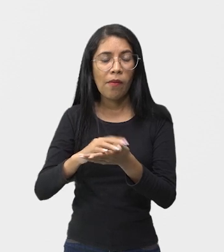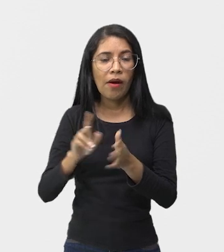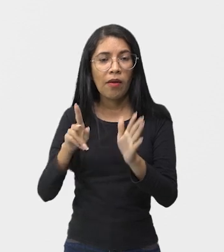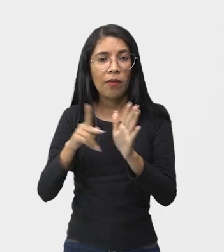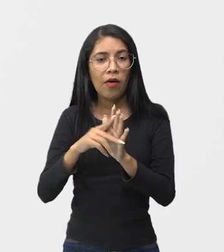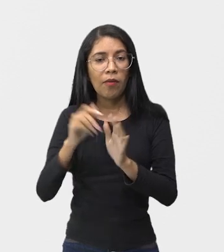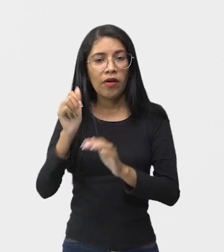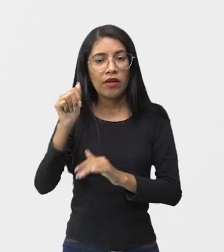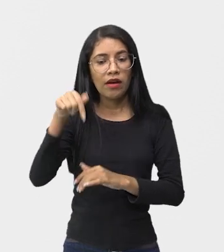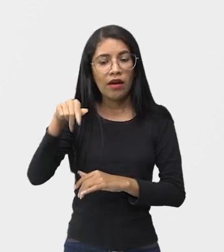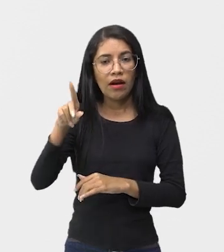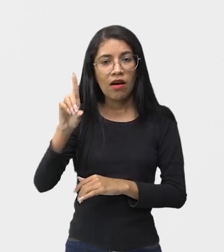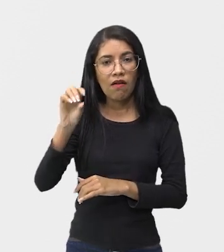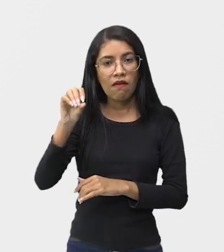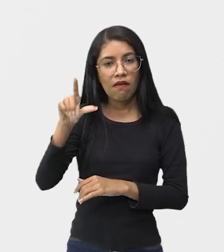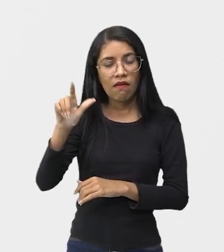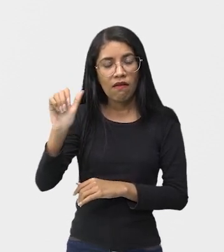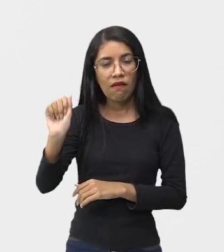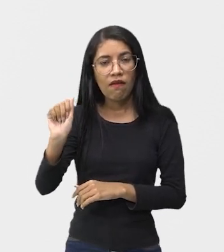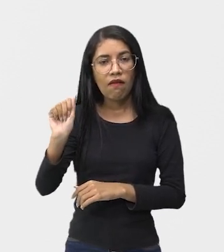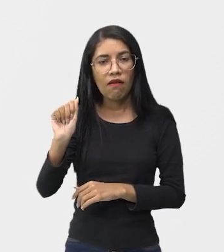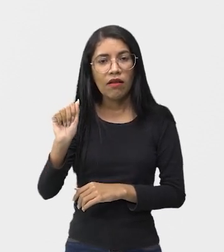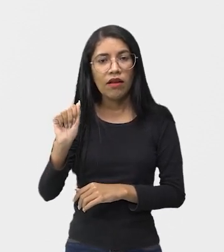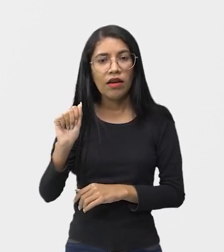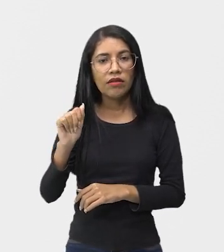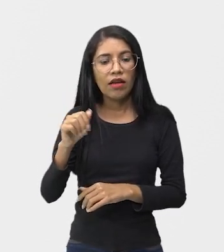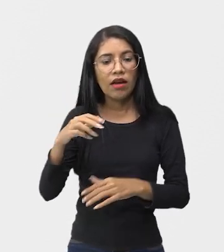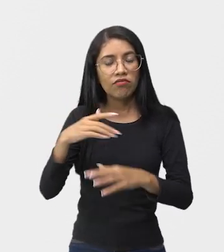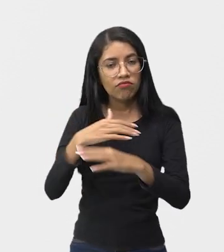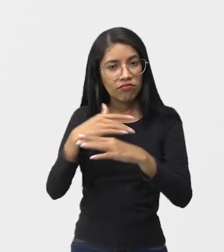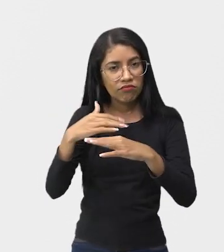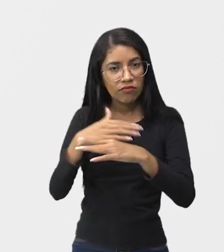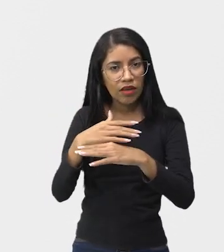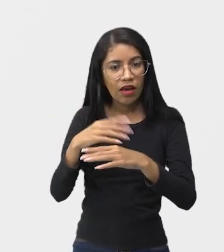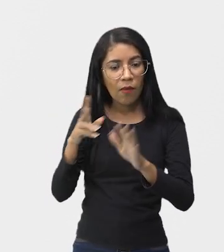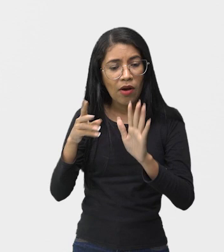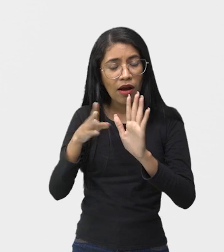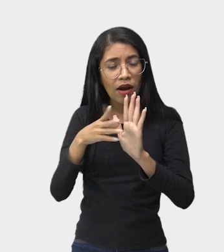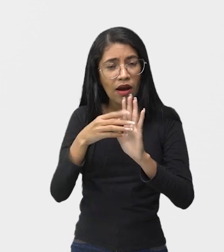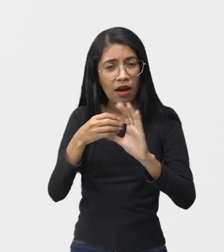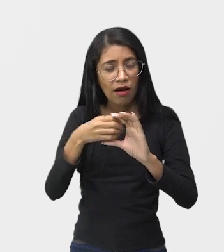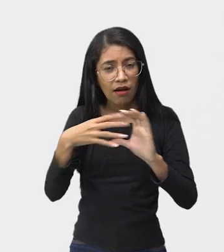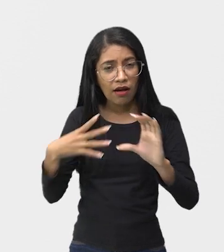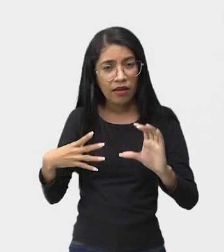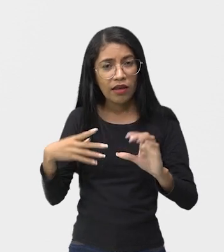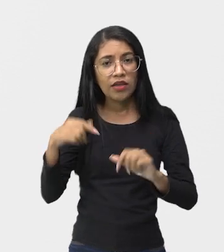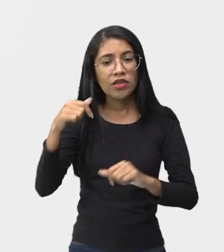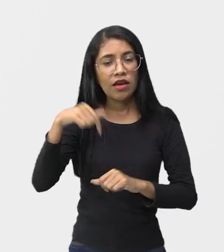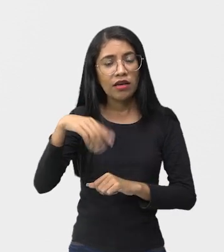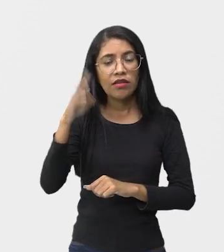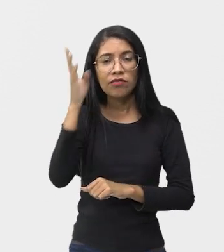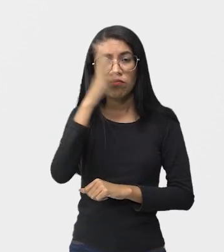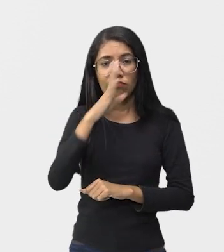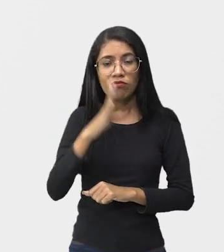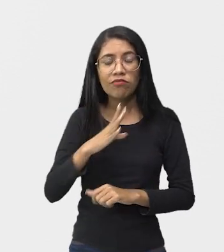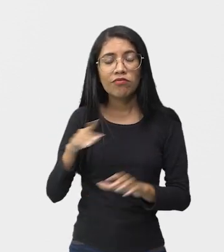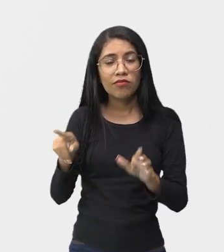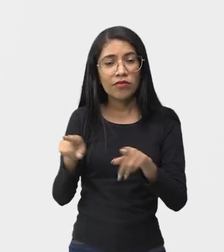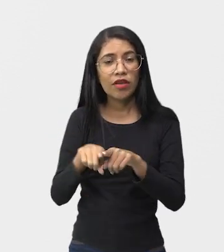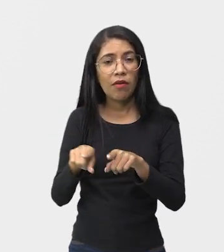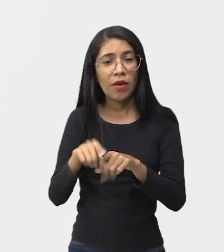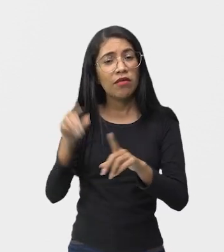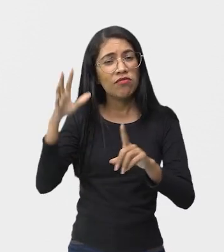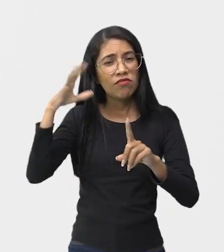angolana urbana. O samba já é uma característica, o quê? nossa, aqui do Brasil também teve